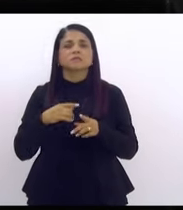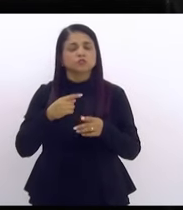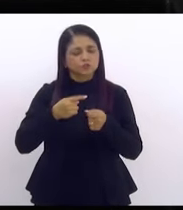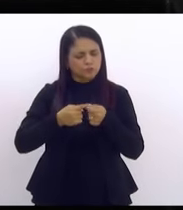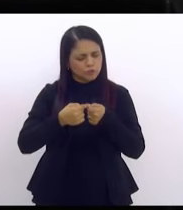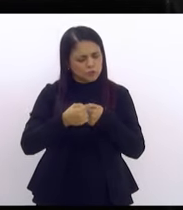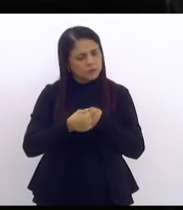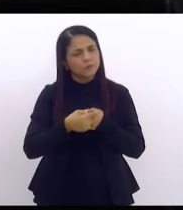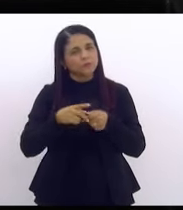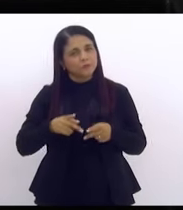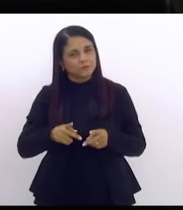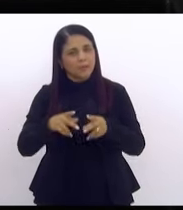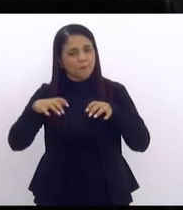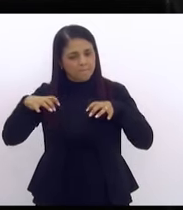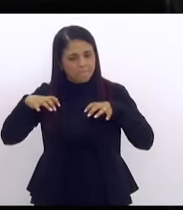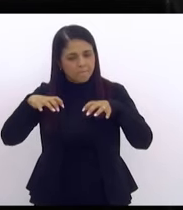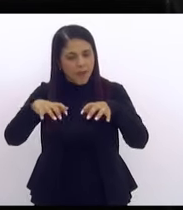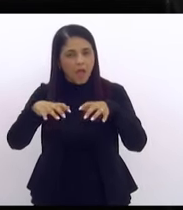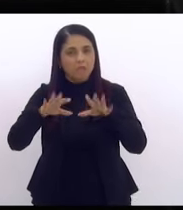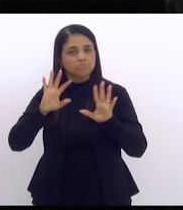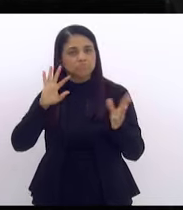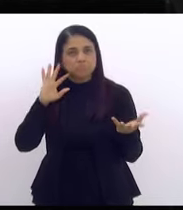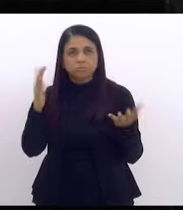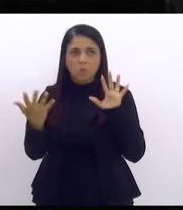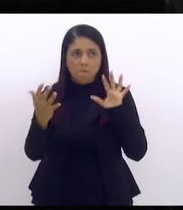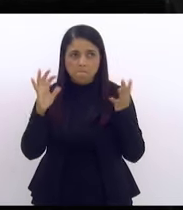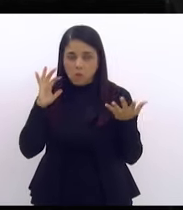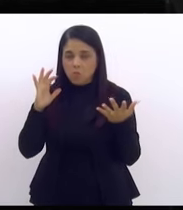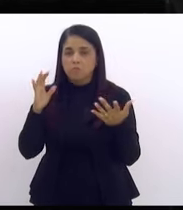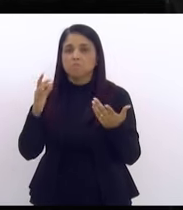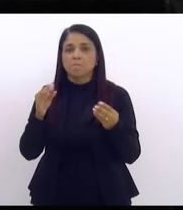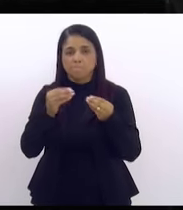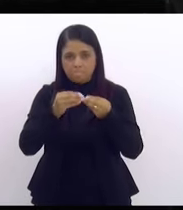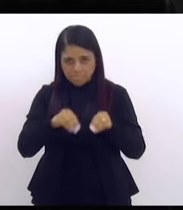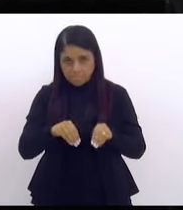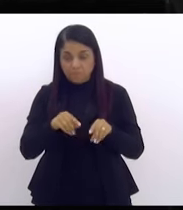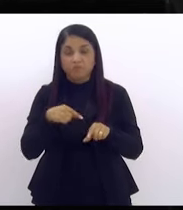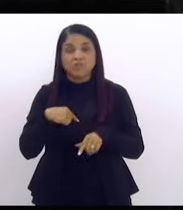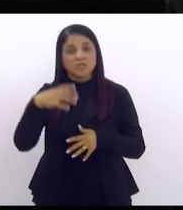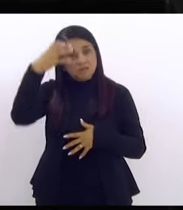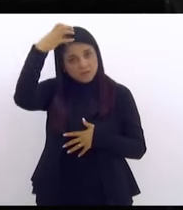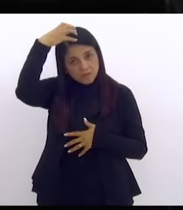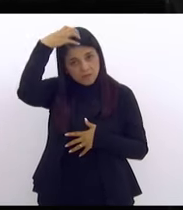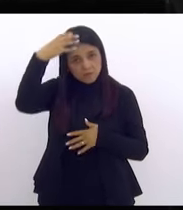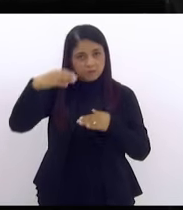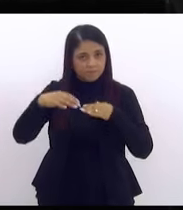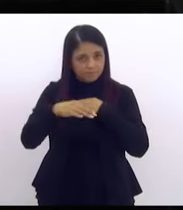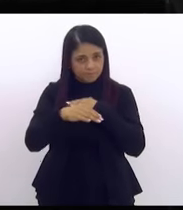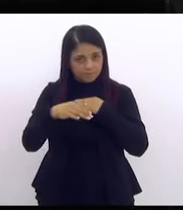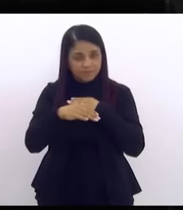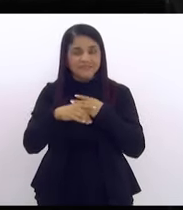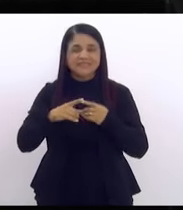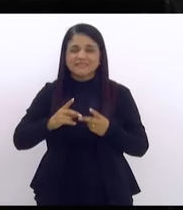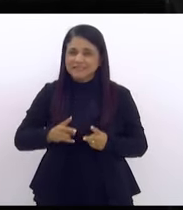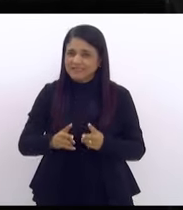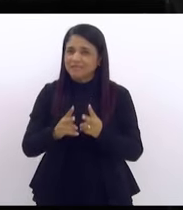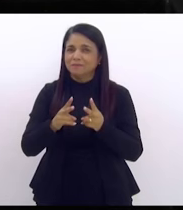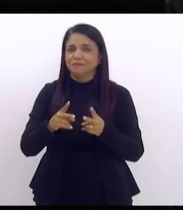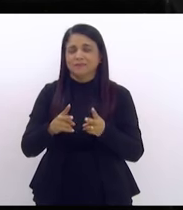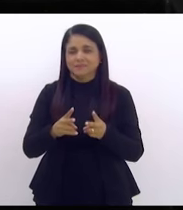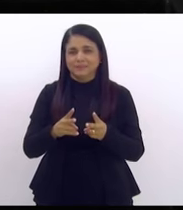são afetados por essas alterações climáticas. E nós, em Angra dos Reis, por diversos momentos,